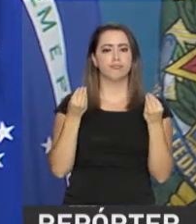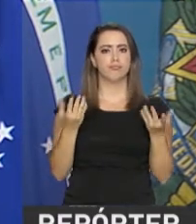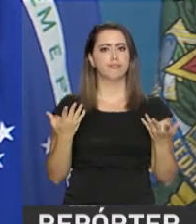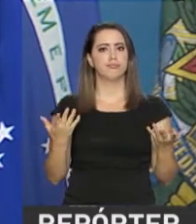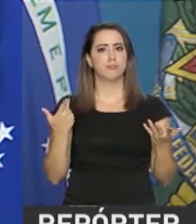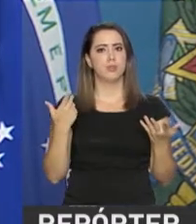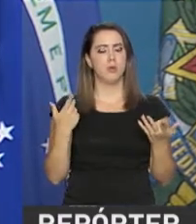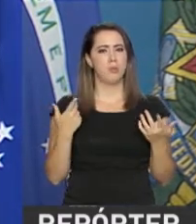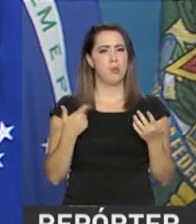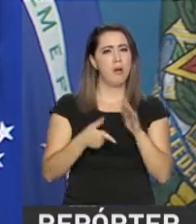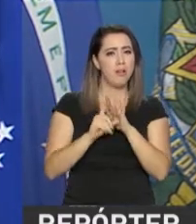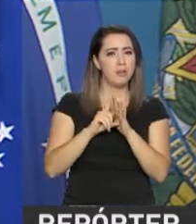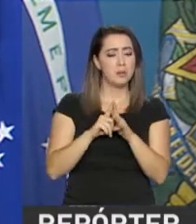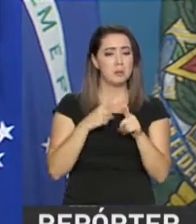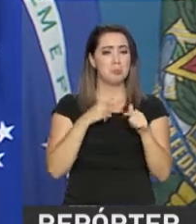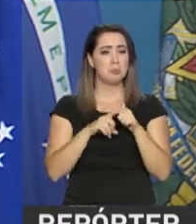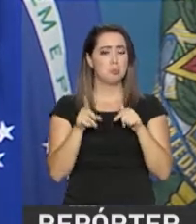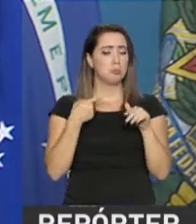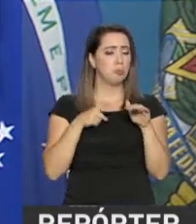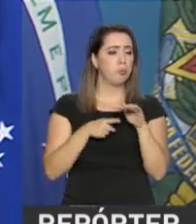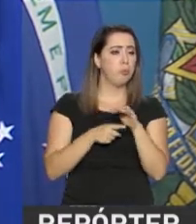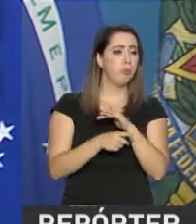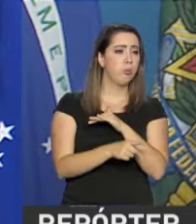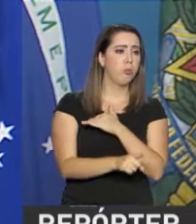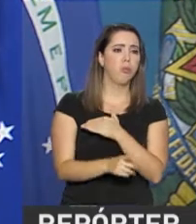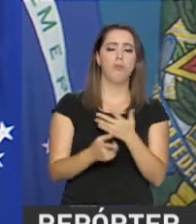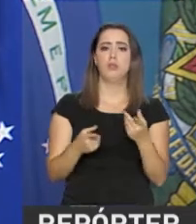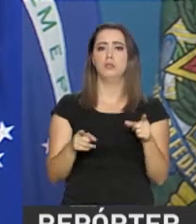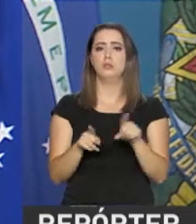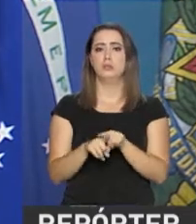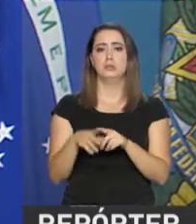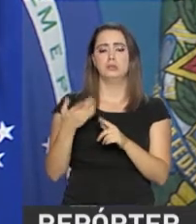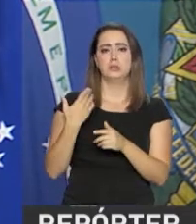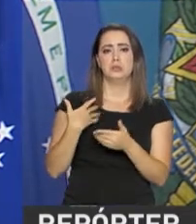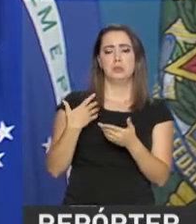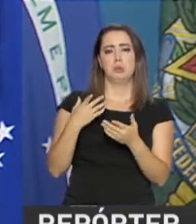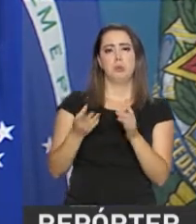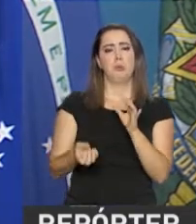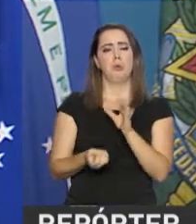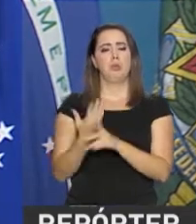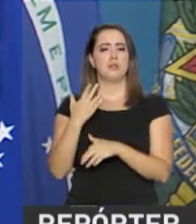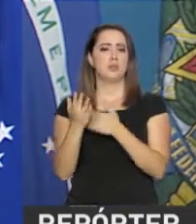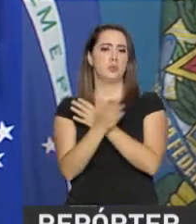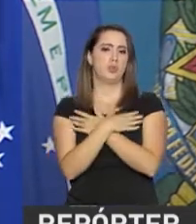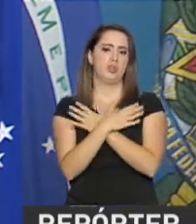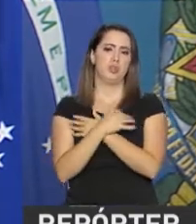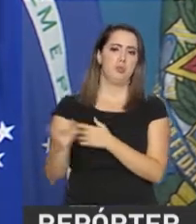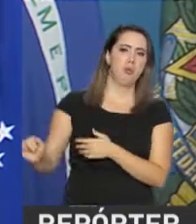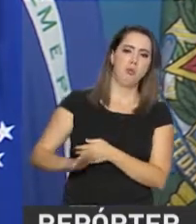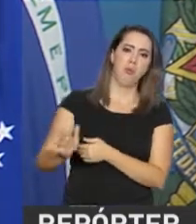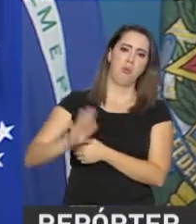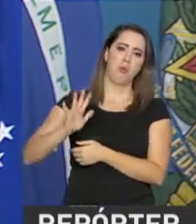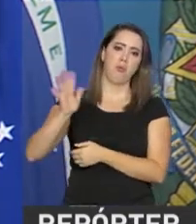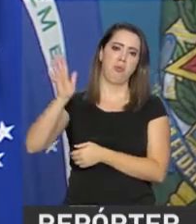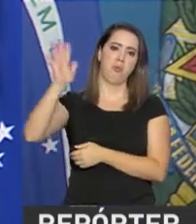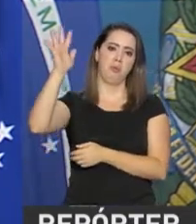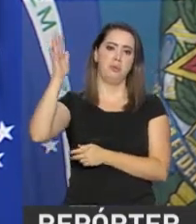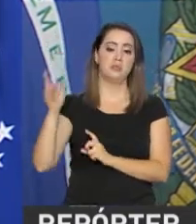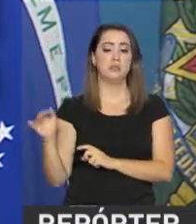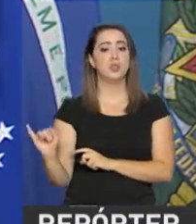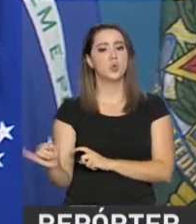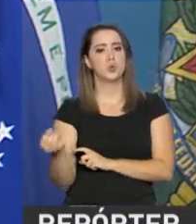ciclo perverso em que a recessão alimentava o desemprego a inflação alimentar os juros altos